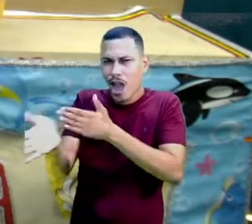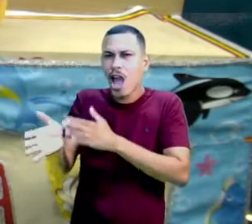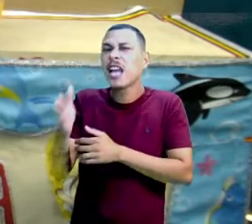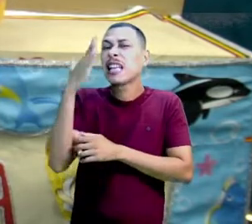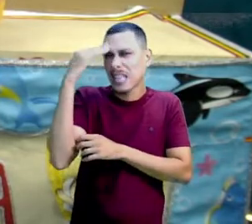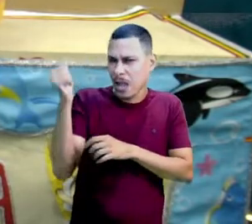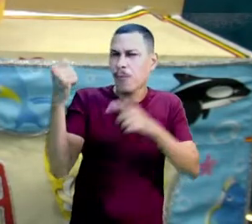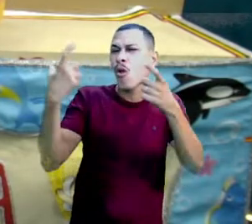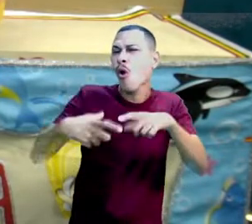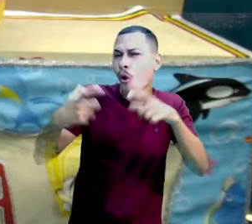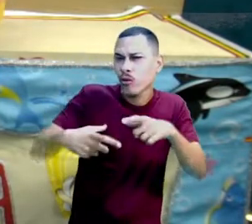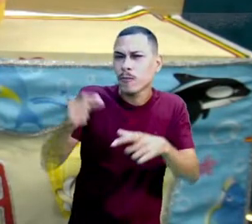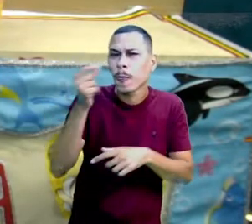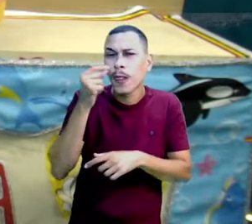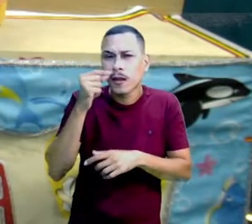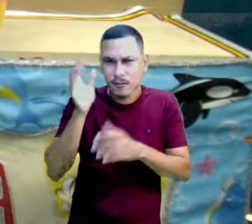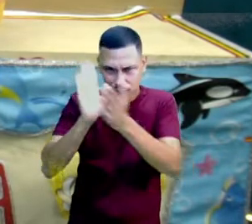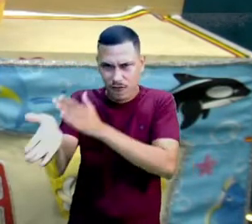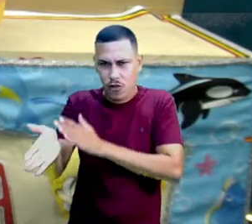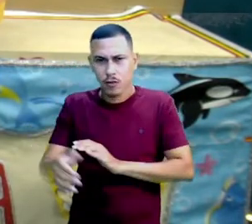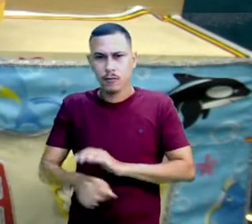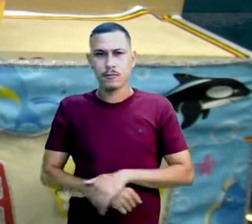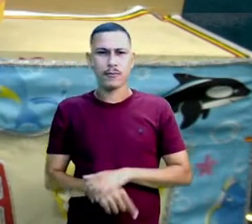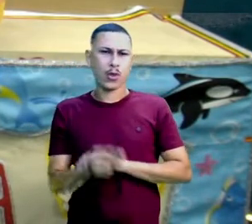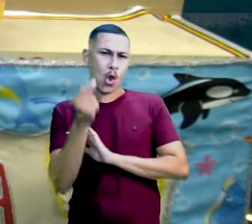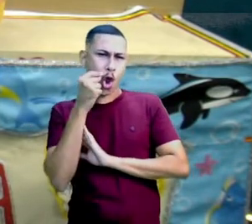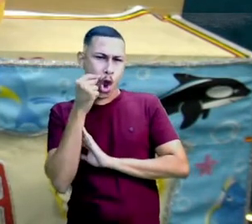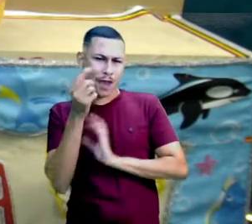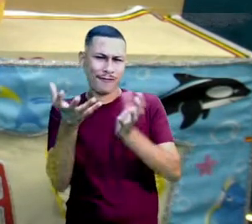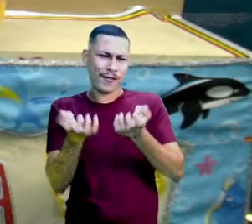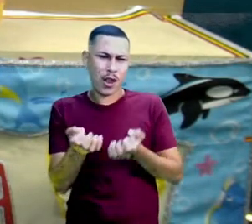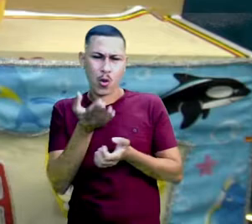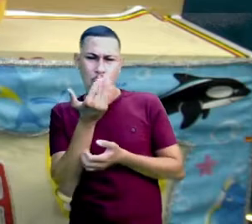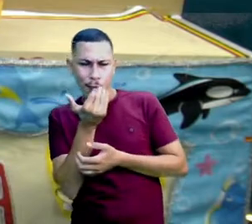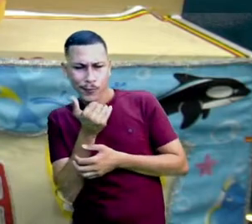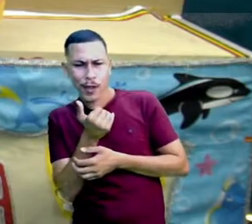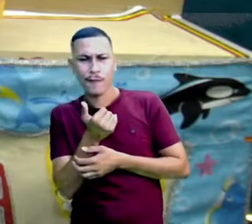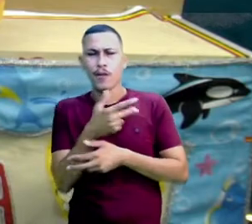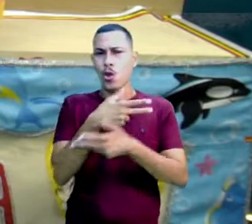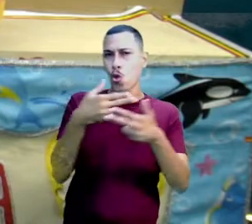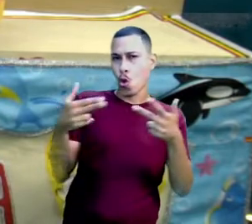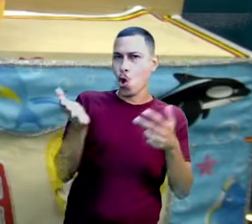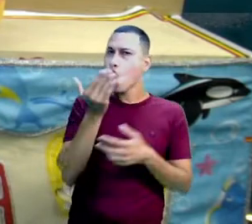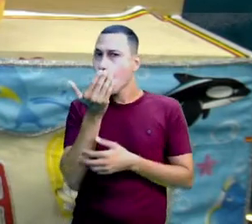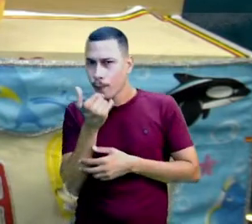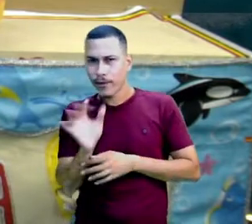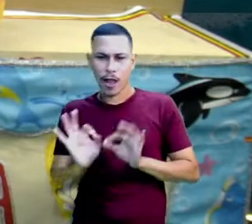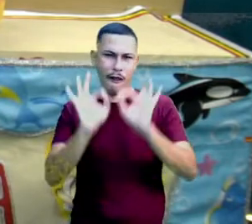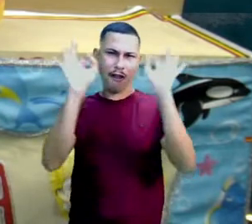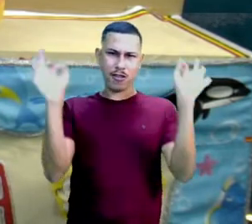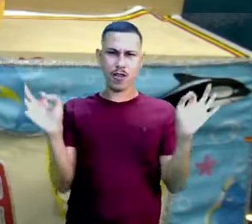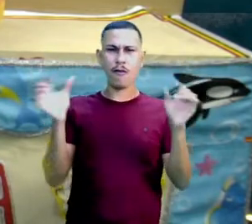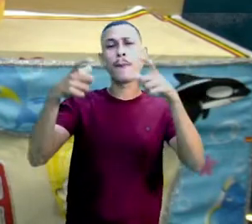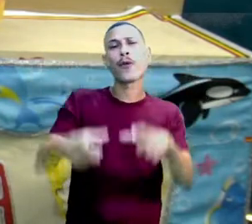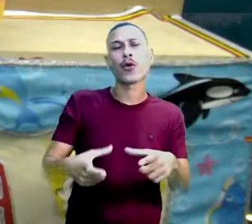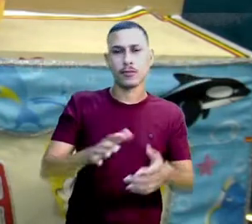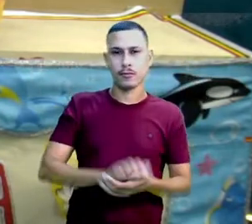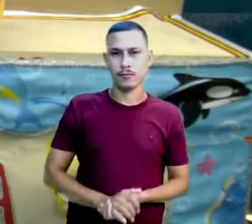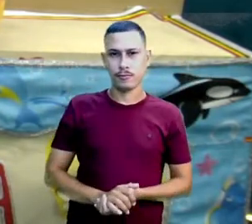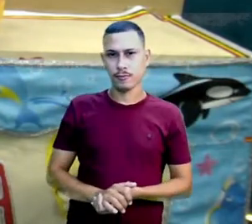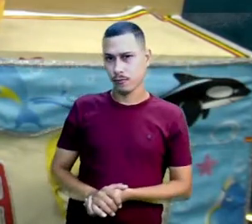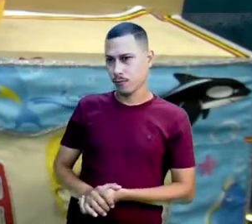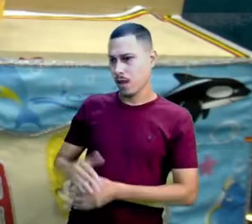ele foi? Não. Ele só queria comer coisa chique. Ele foi pra lata do lixo.